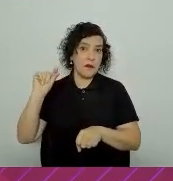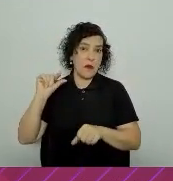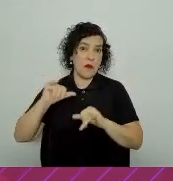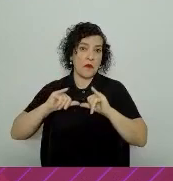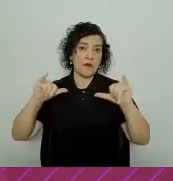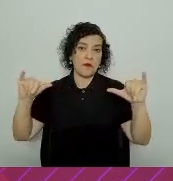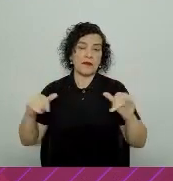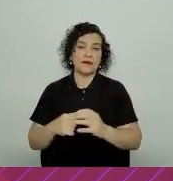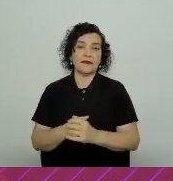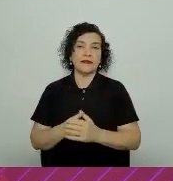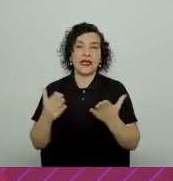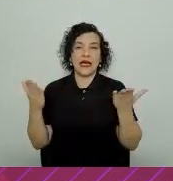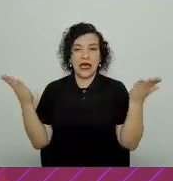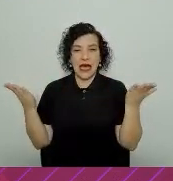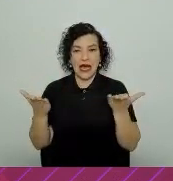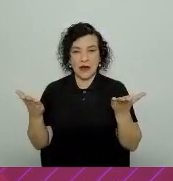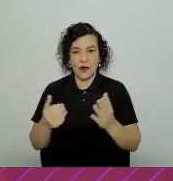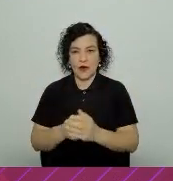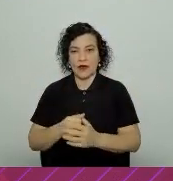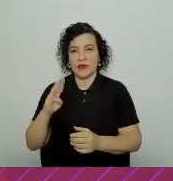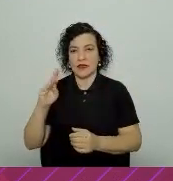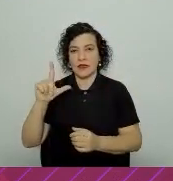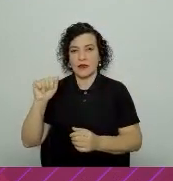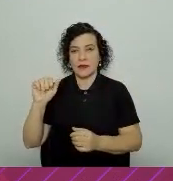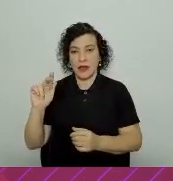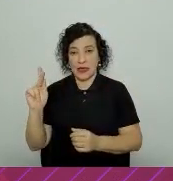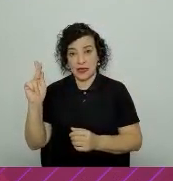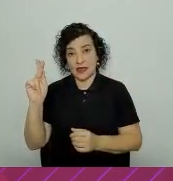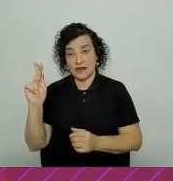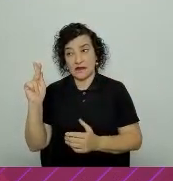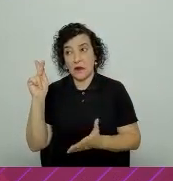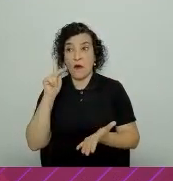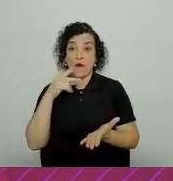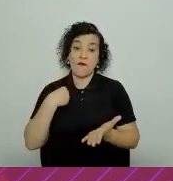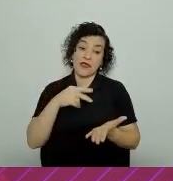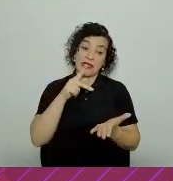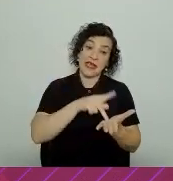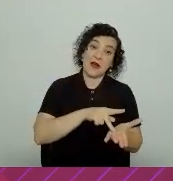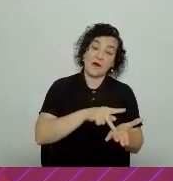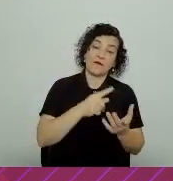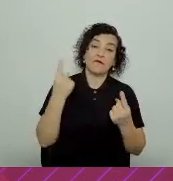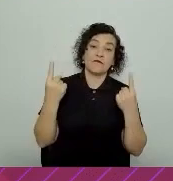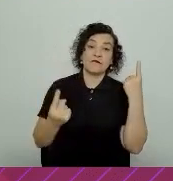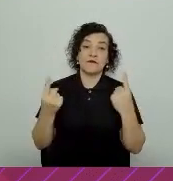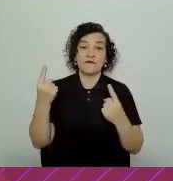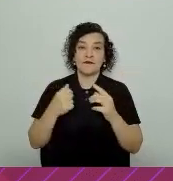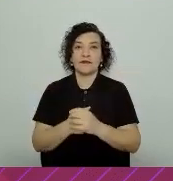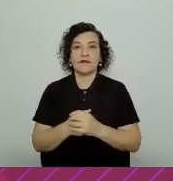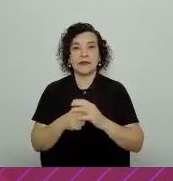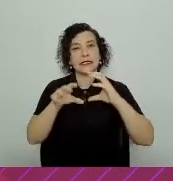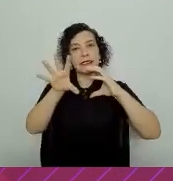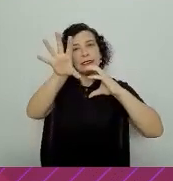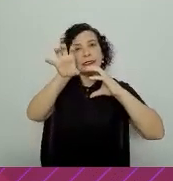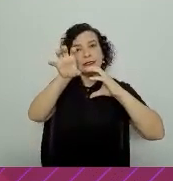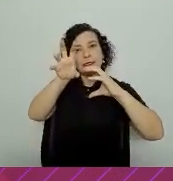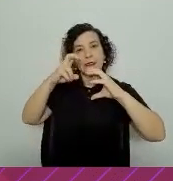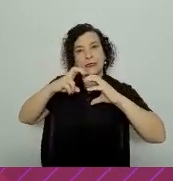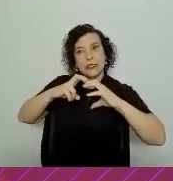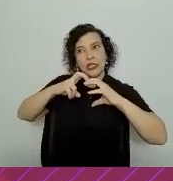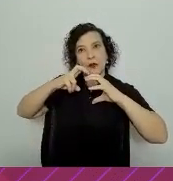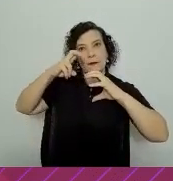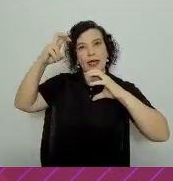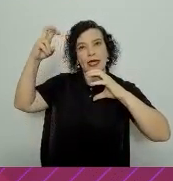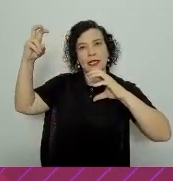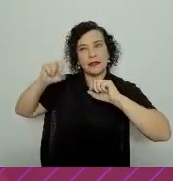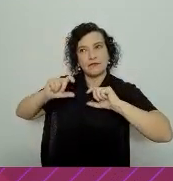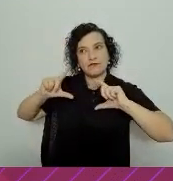agora Black mirror ou vida real cheat GPT com realidade aumentada